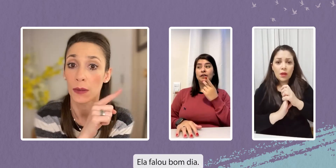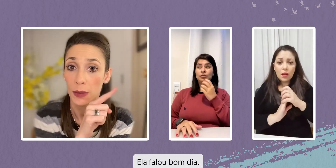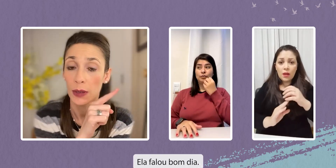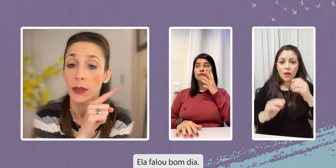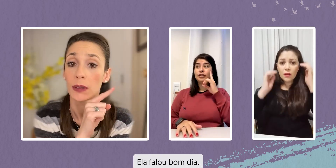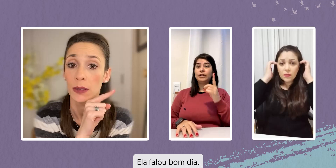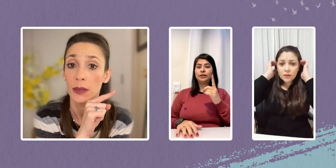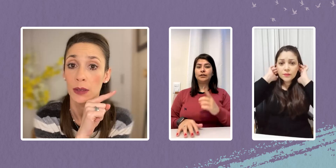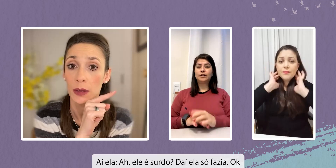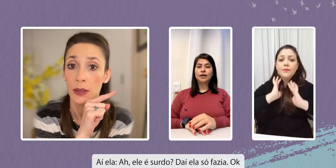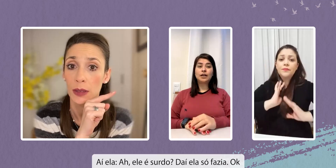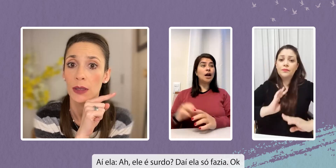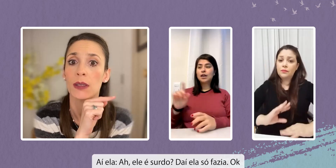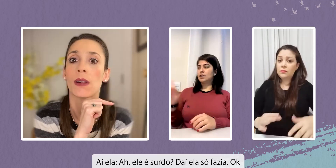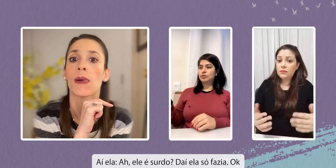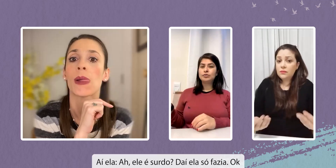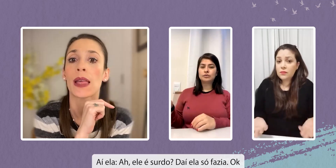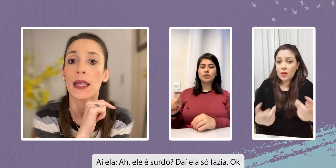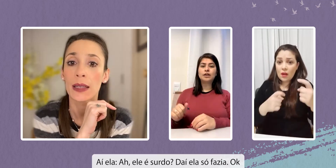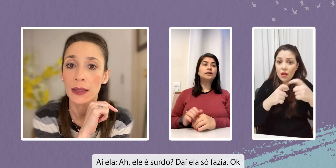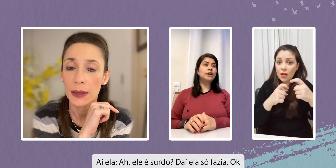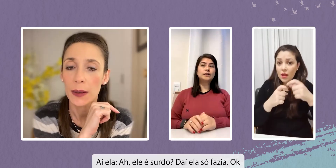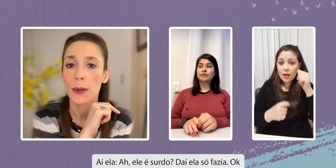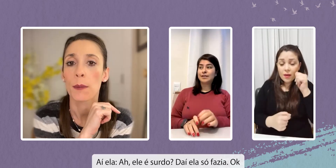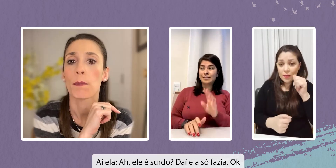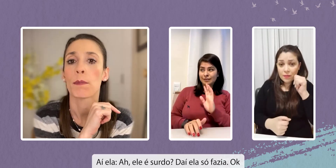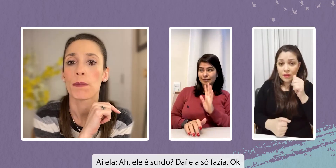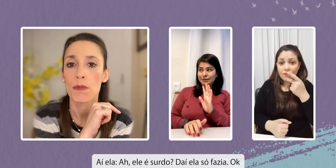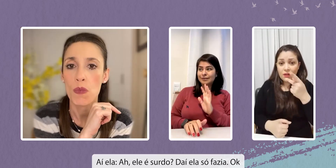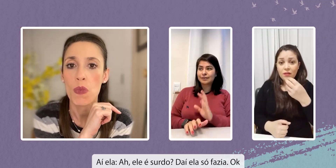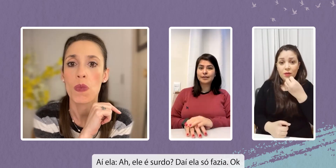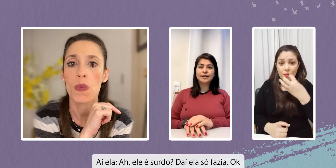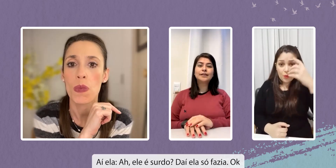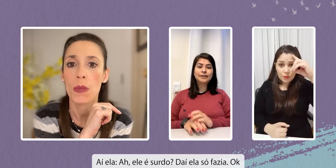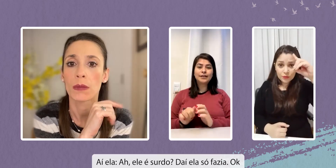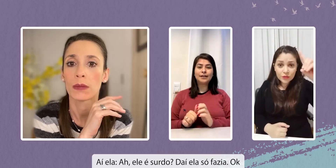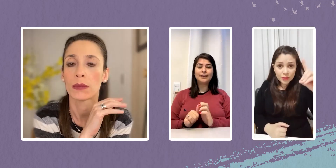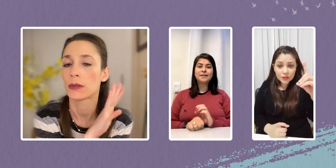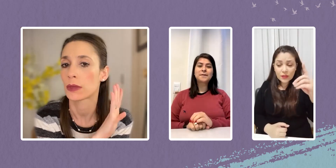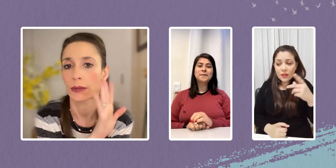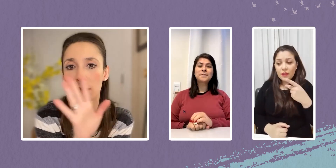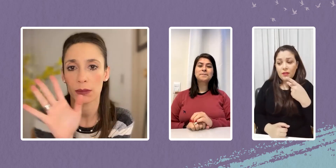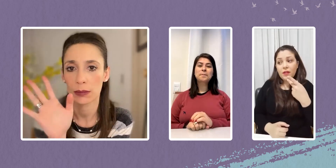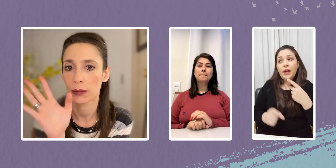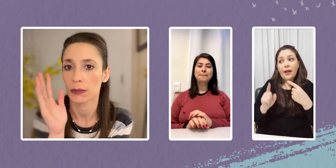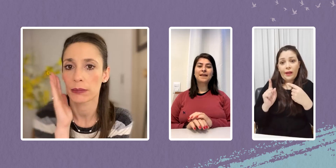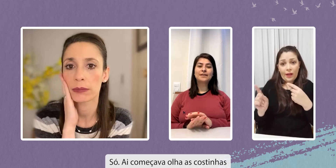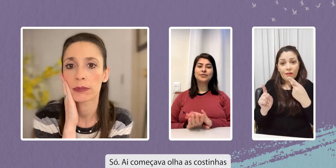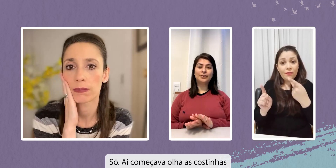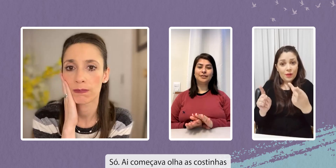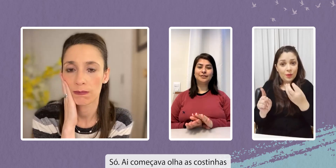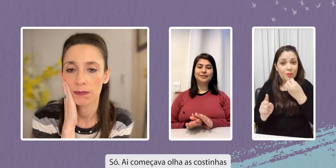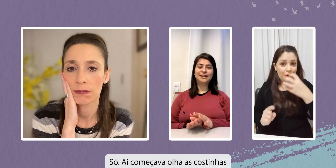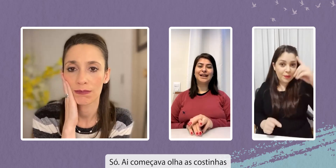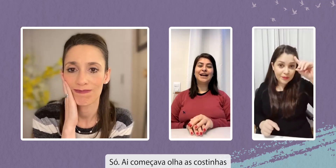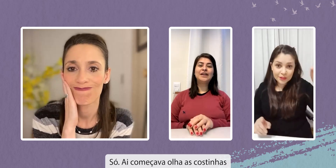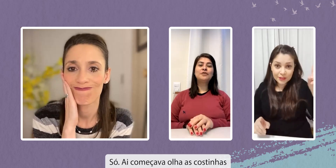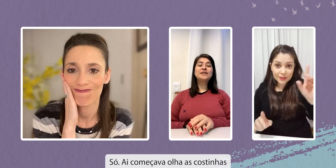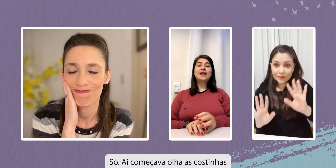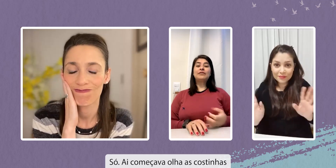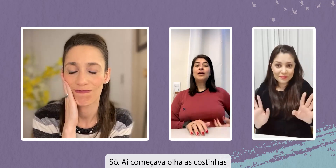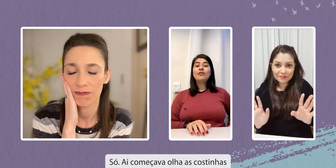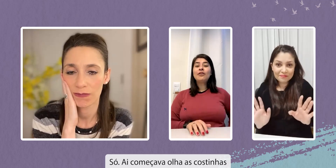Ela falou bom dia. Aí ela, ele é surdo? Ah, daí ela só fazia. Ok, só.